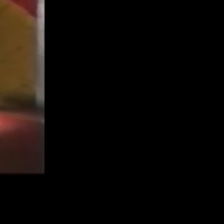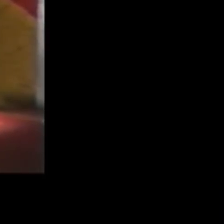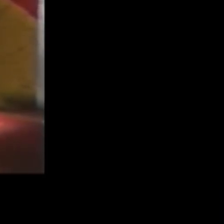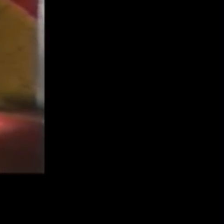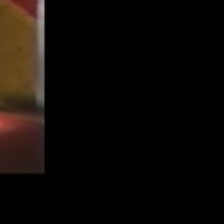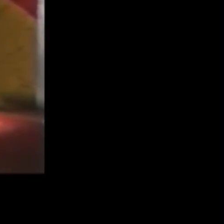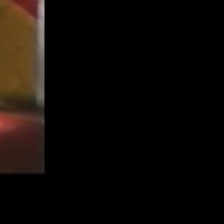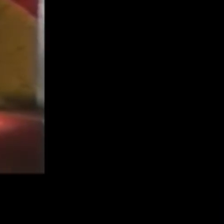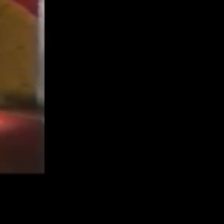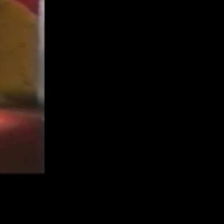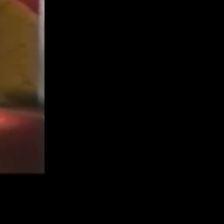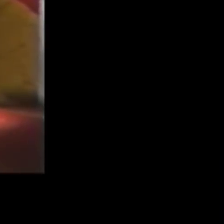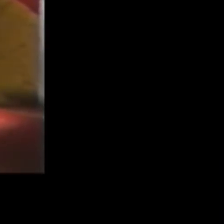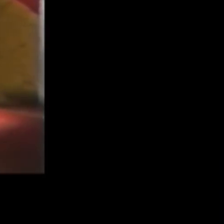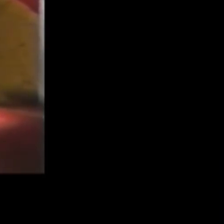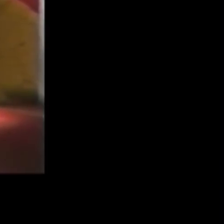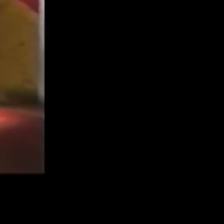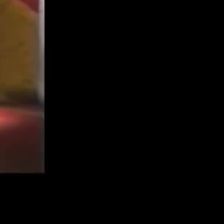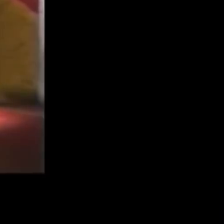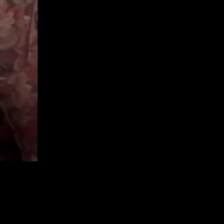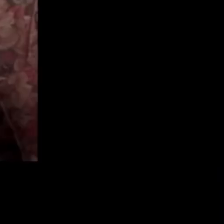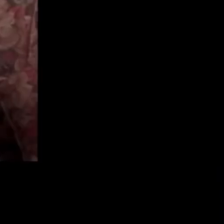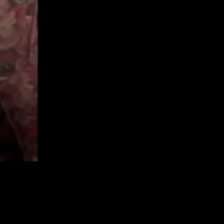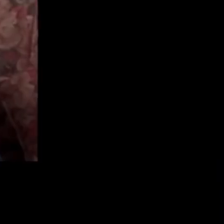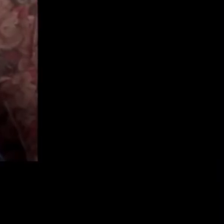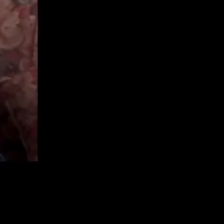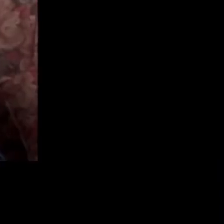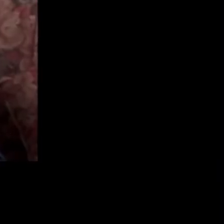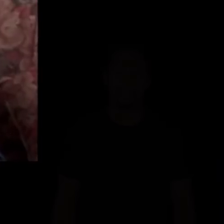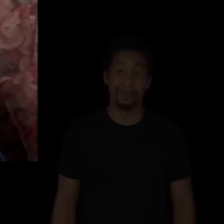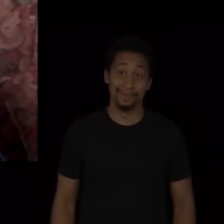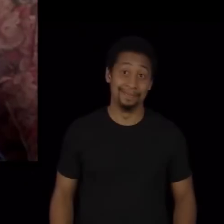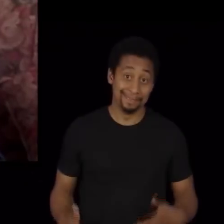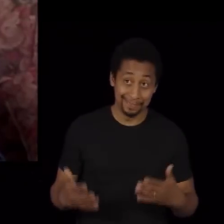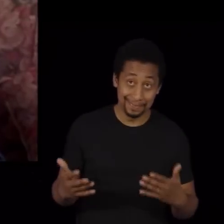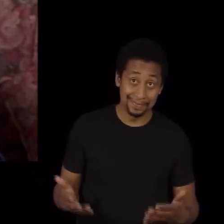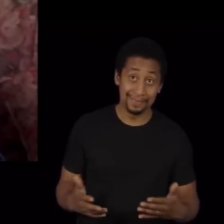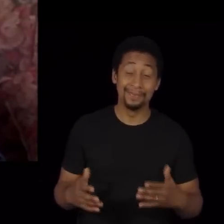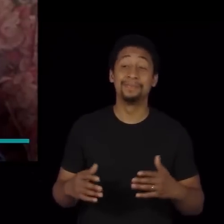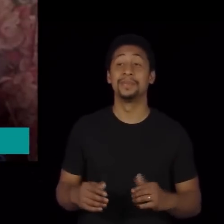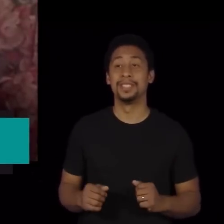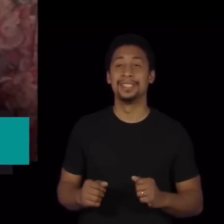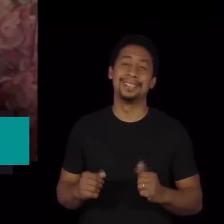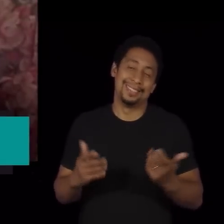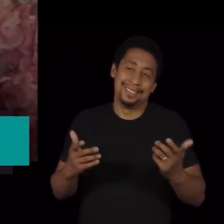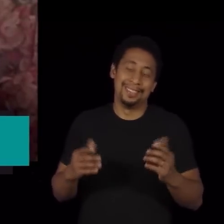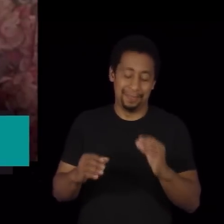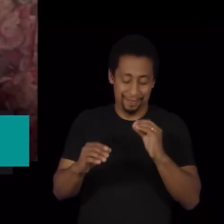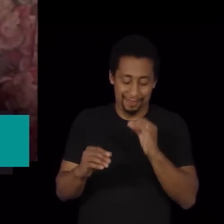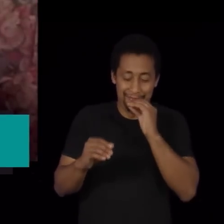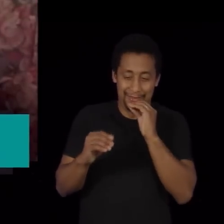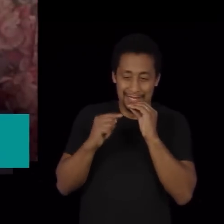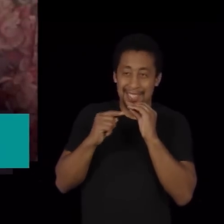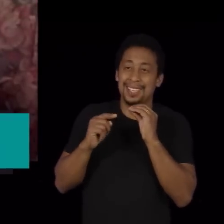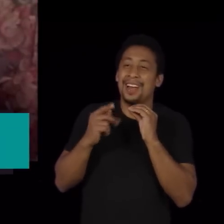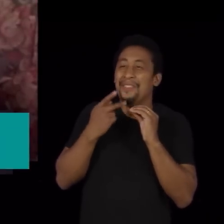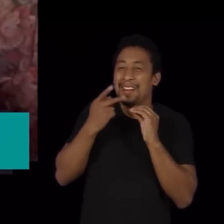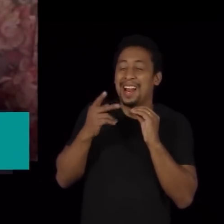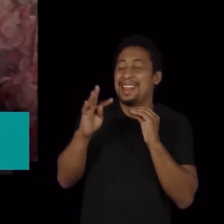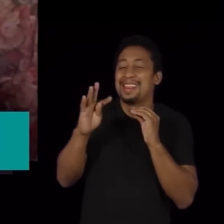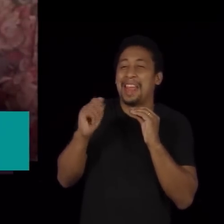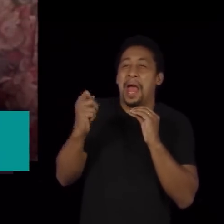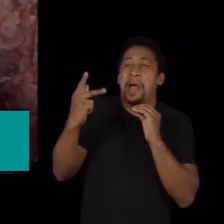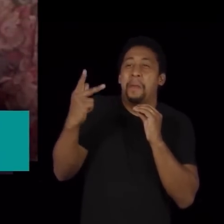você faça, nada vai mudar. Você dá um tapa na pantera, como a gente chama, dá um tapa na pantera, porque tá tudo quieto, assim,